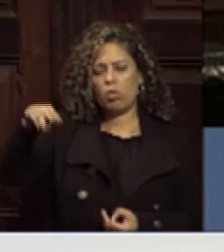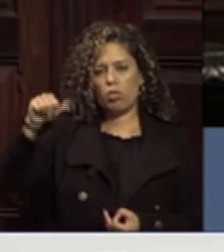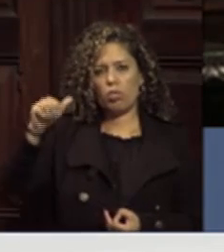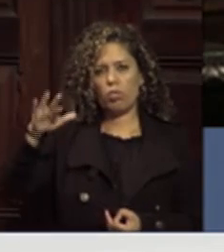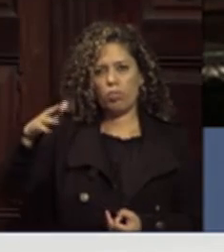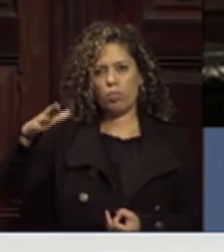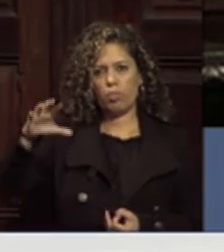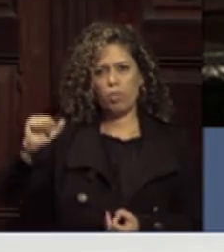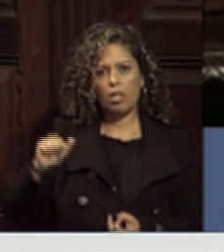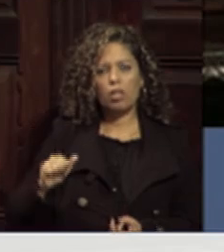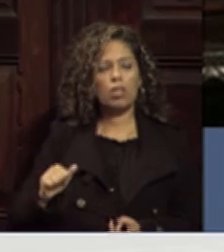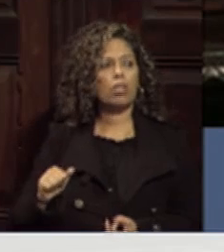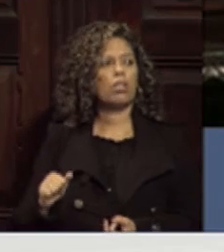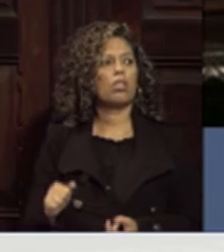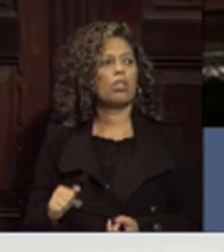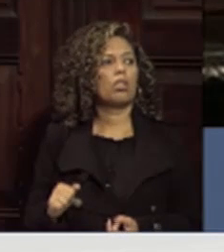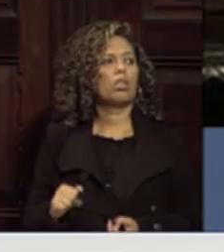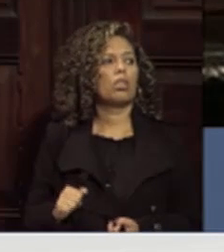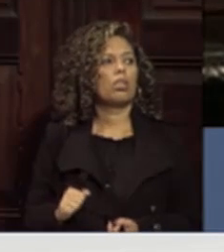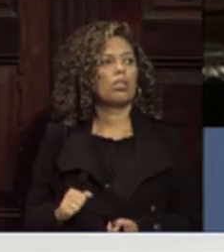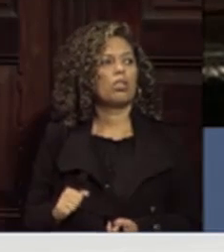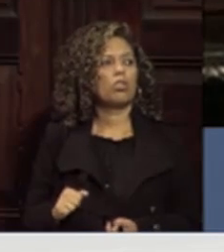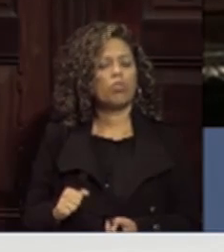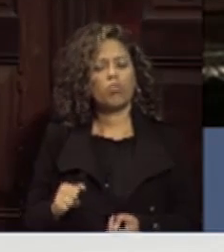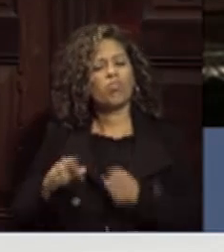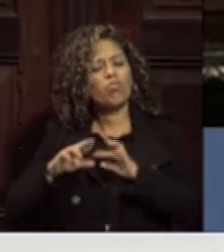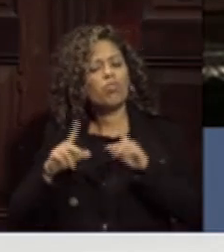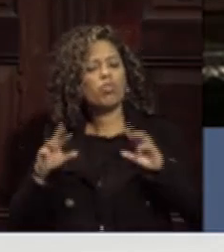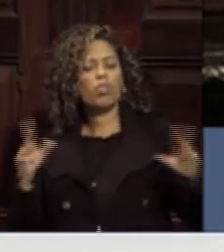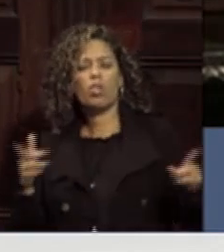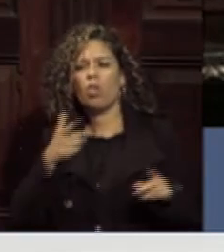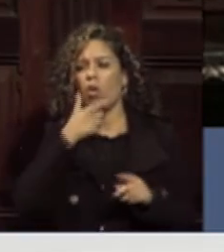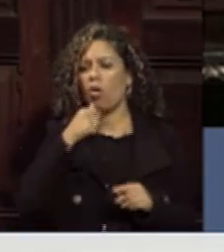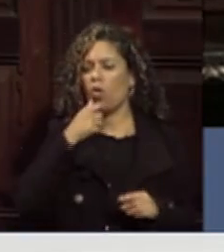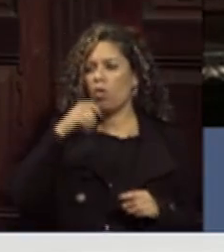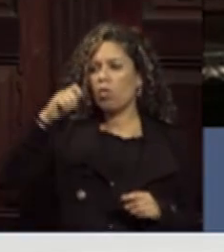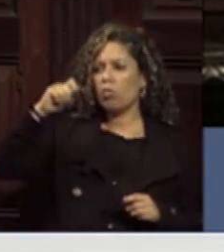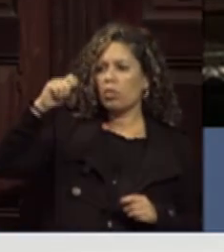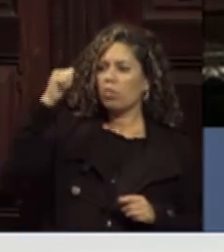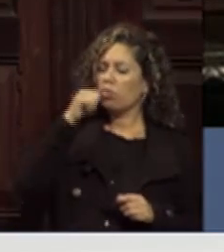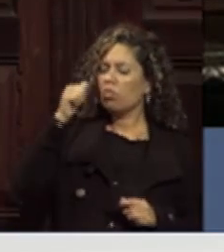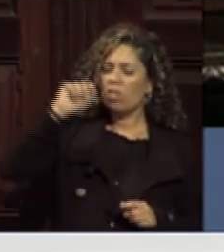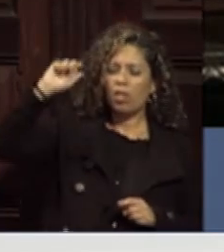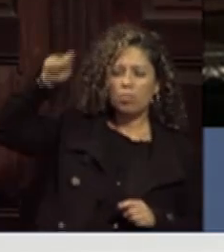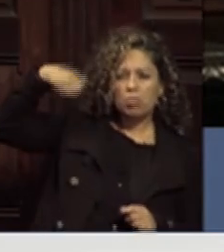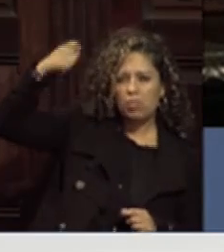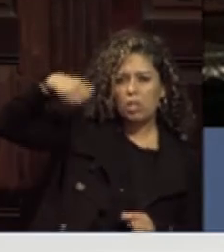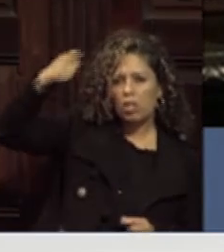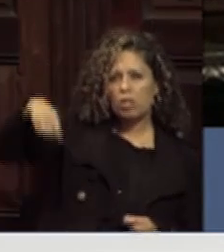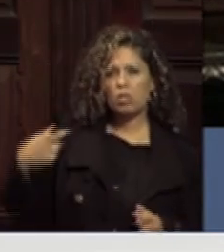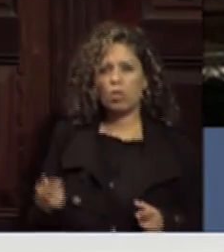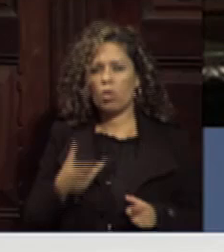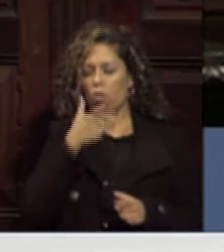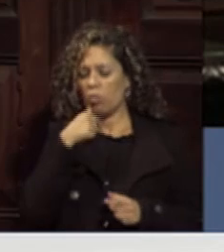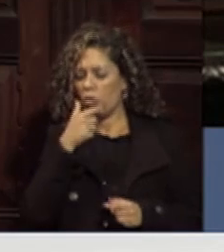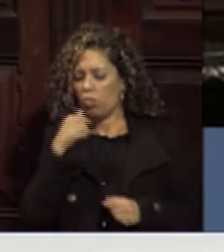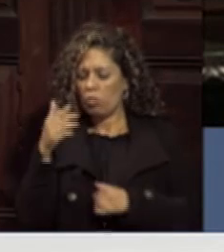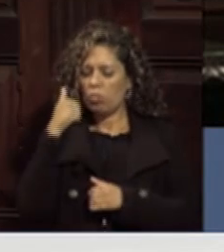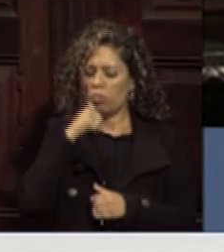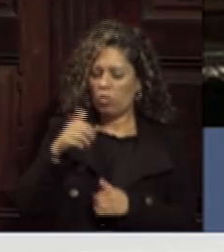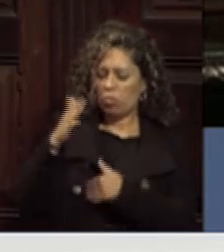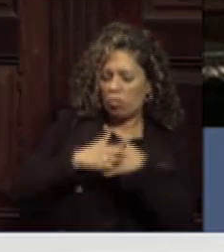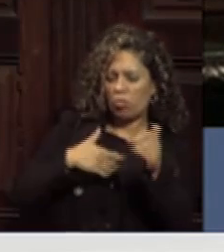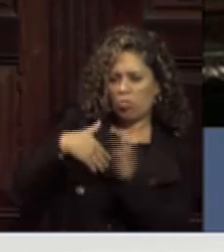da cidade e diversos atores envolvidos, profissionais envolvidos nesse debate. E